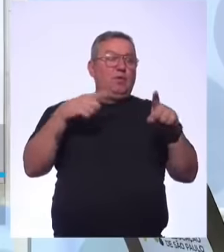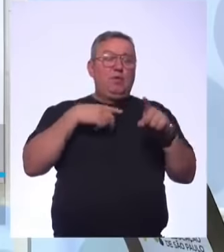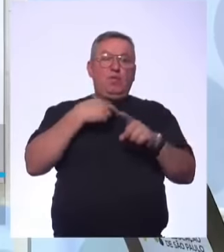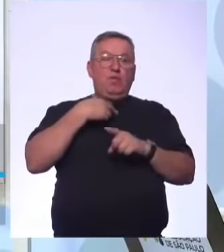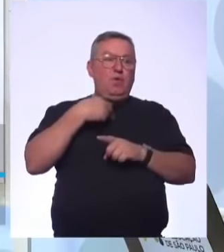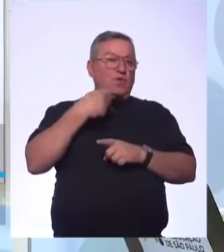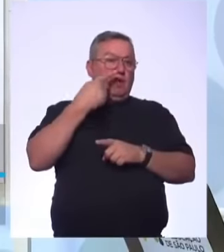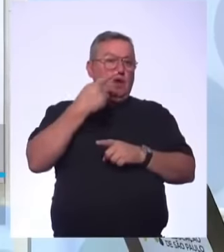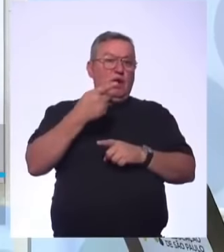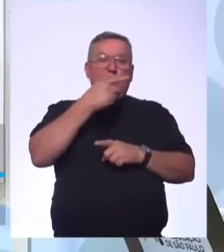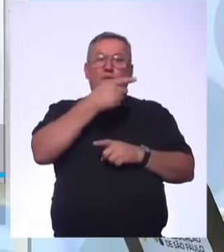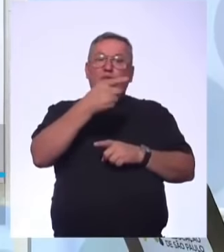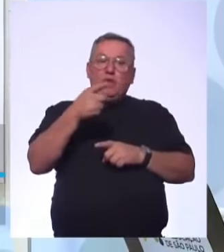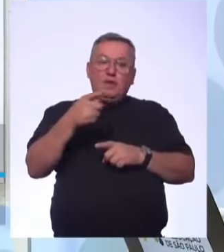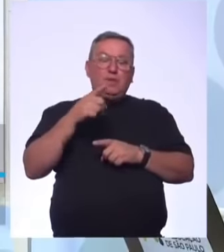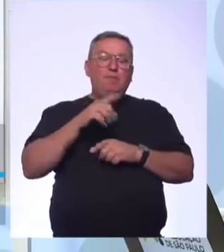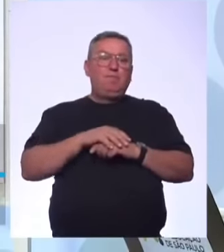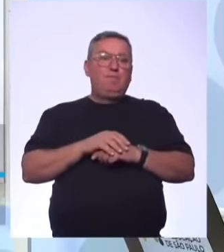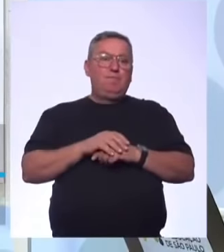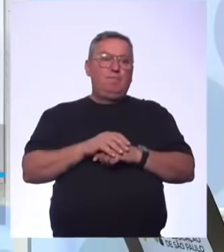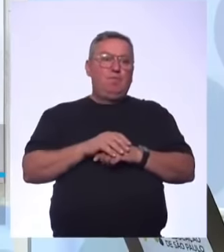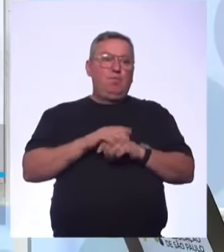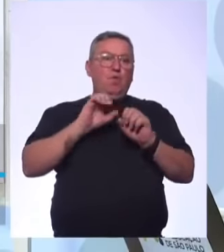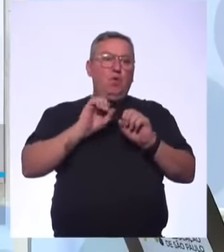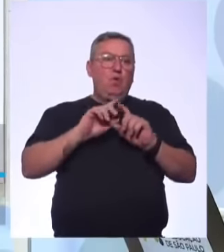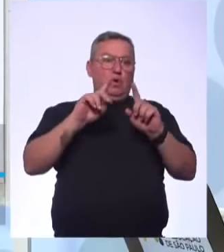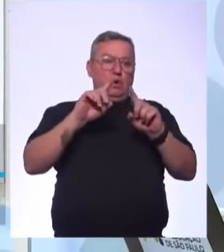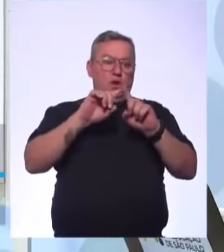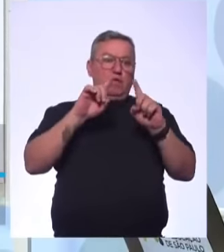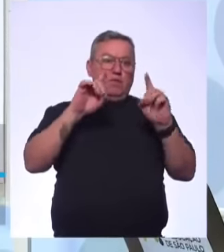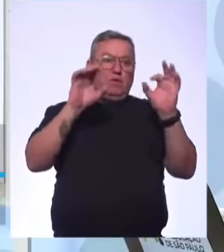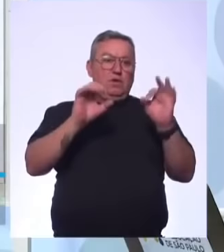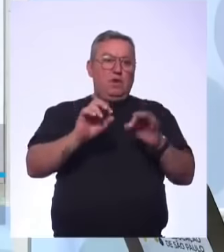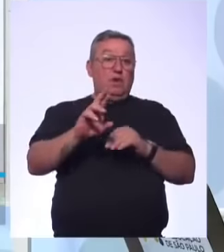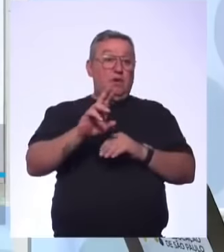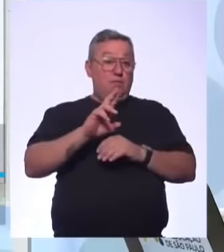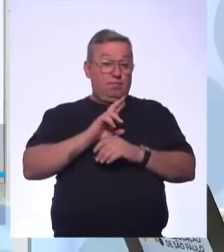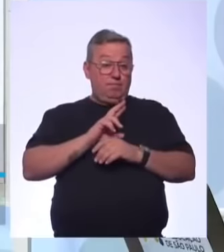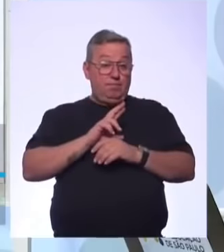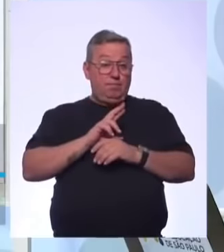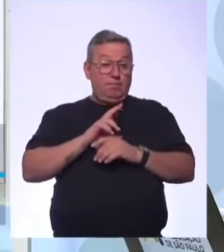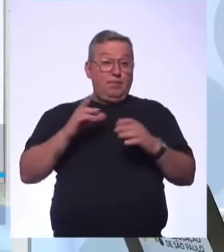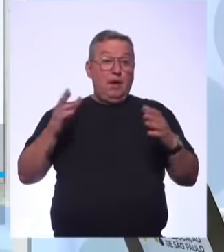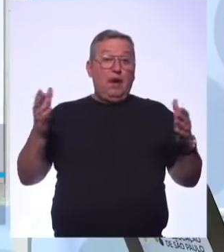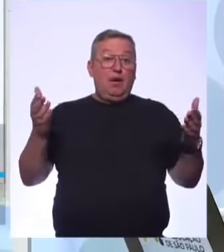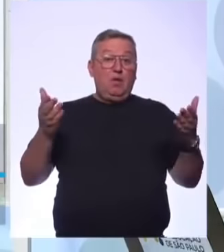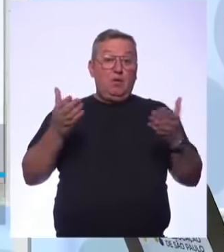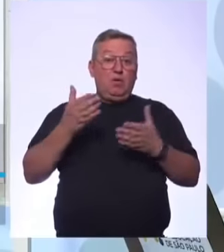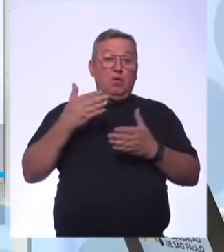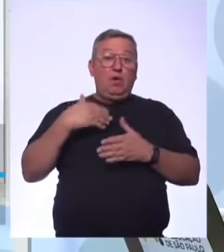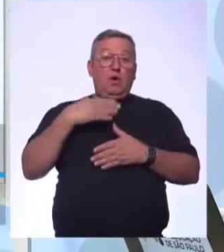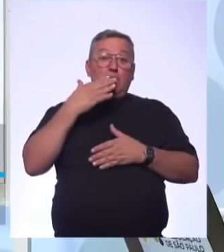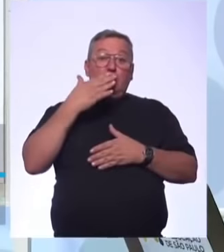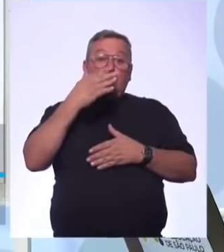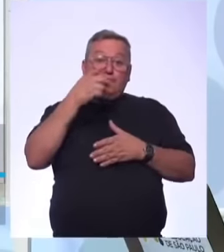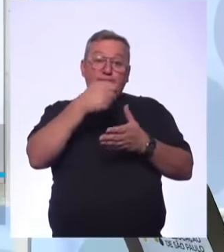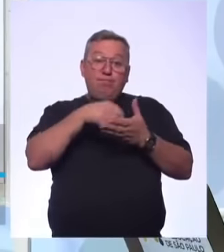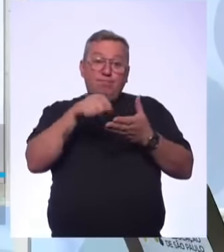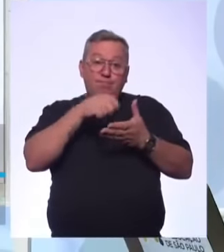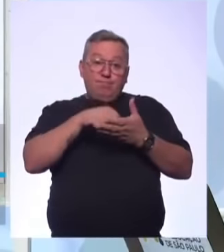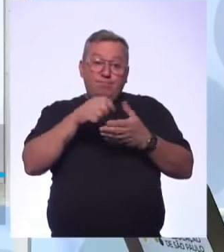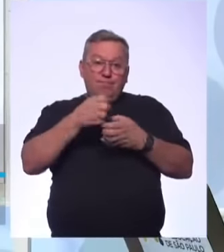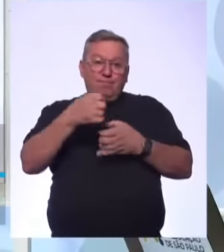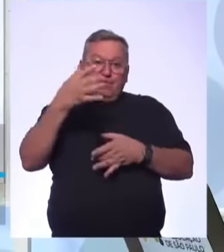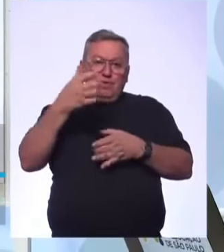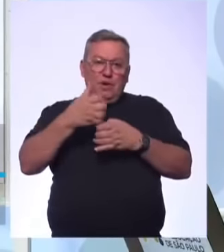posso falar com vocês e interagir, ok? Então, ficou certa a nossa resposta? Então, agora, vou pedir para vocês escreverem lá no chat. Eu nem